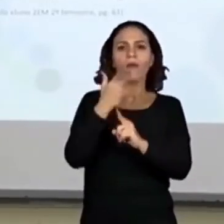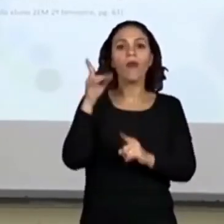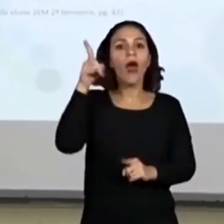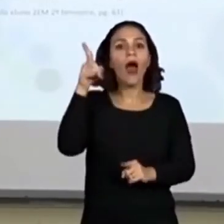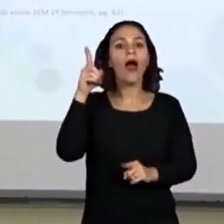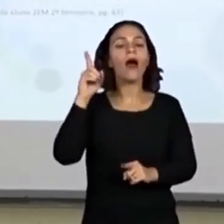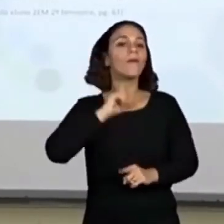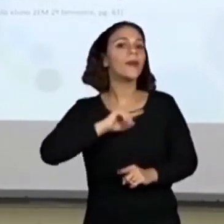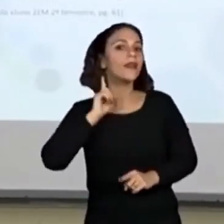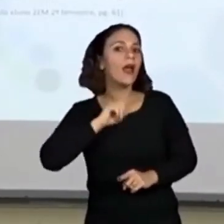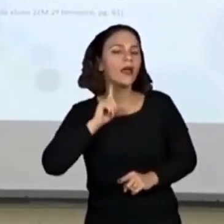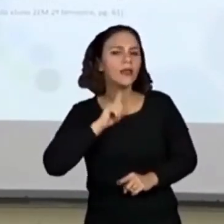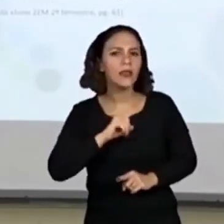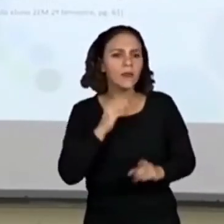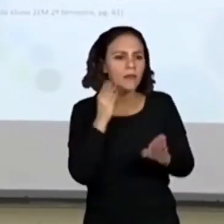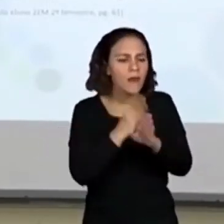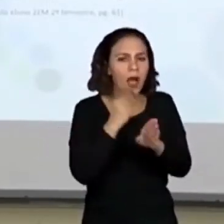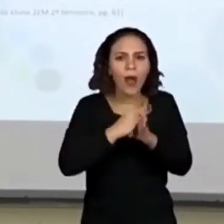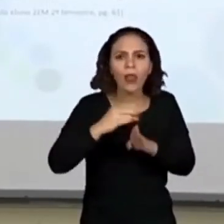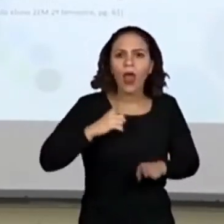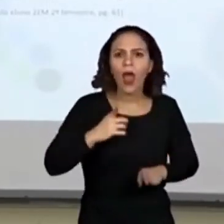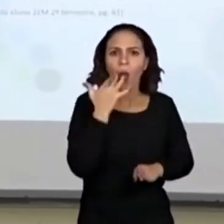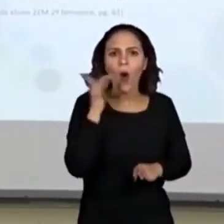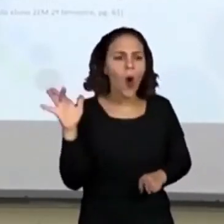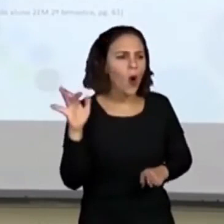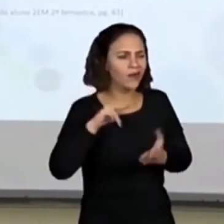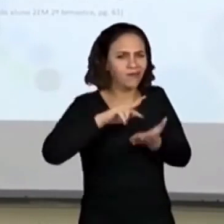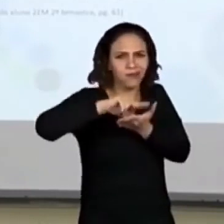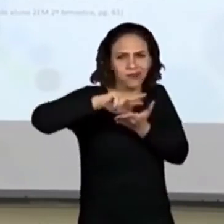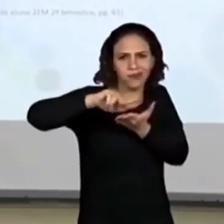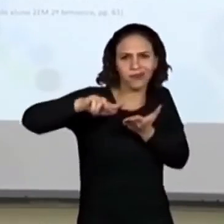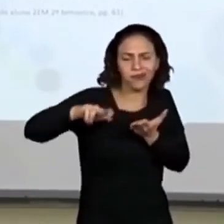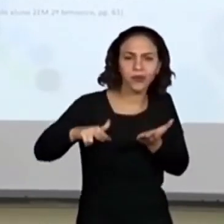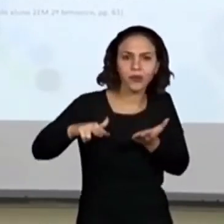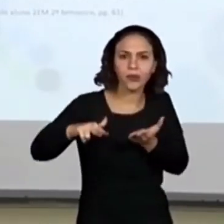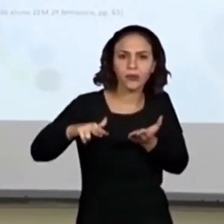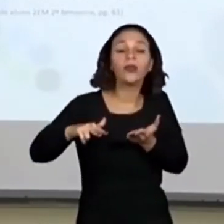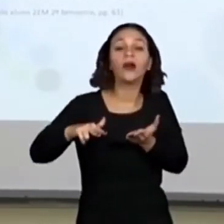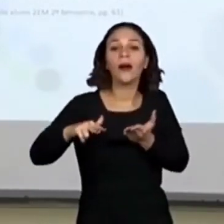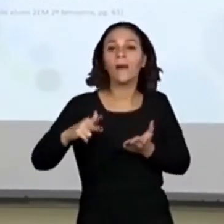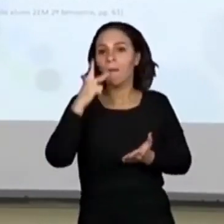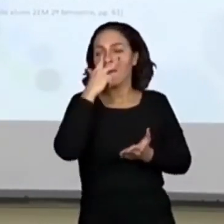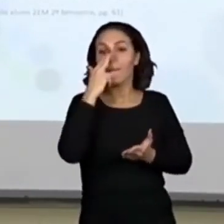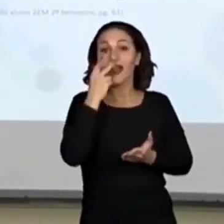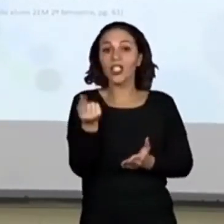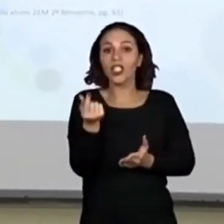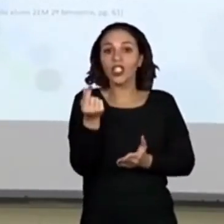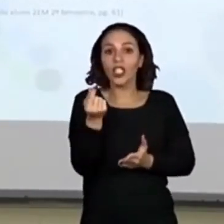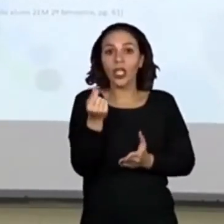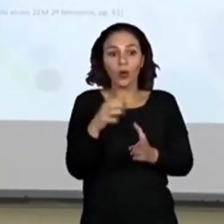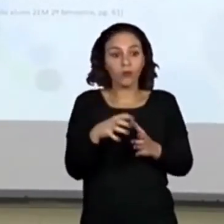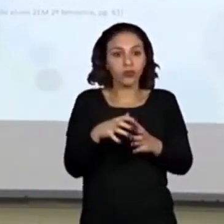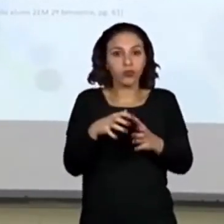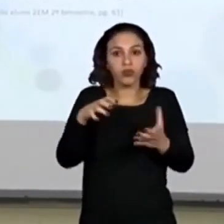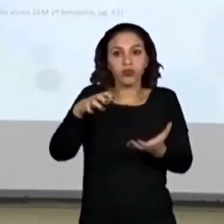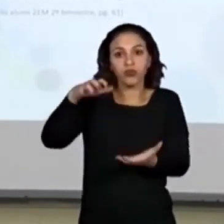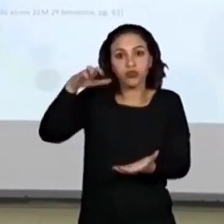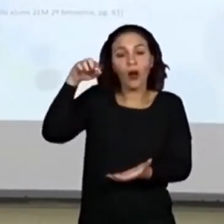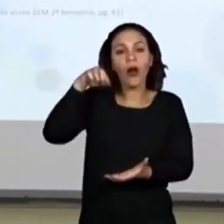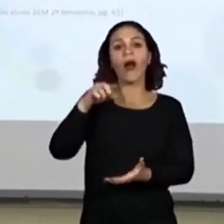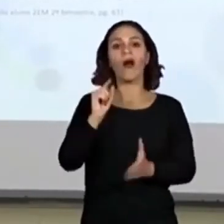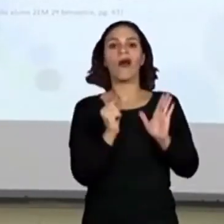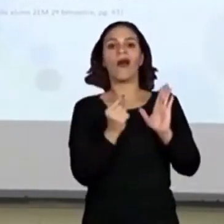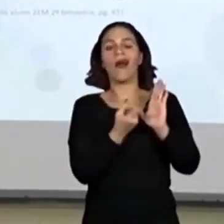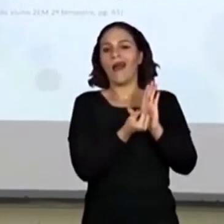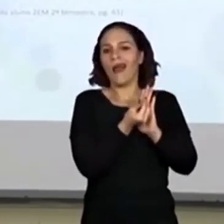Gerais, começou a ter um acúmulo maior de dinheiro aqui no país também. Lógico que muito